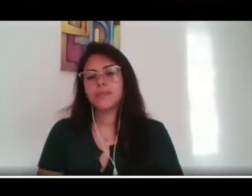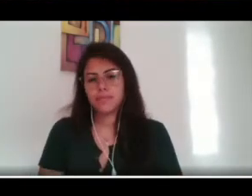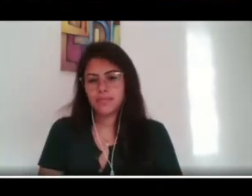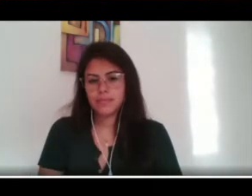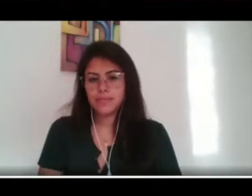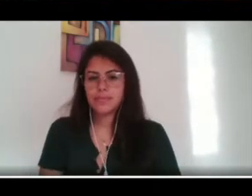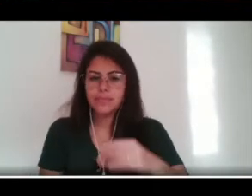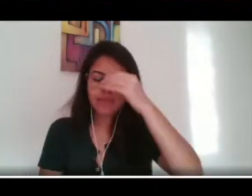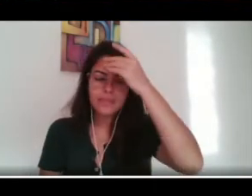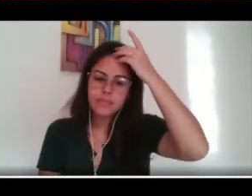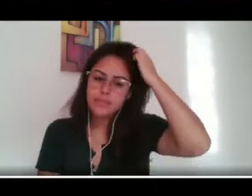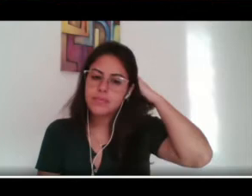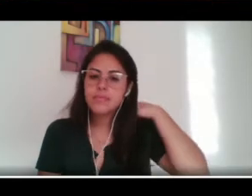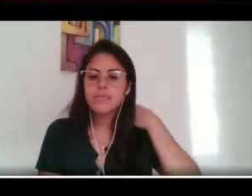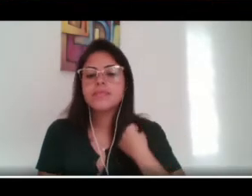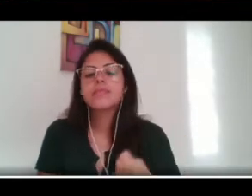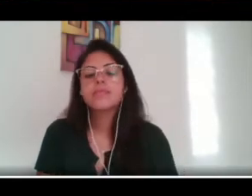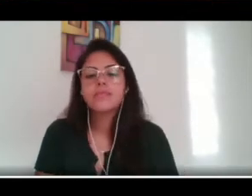Certo?